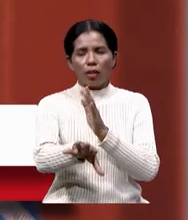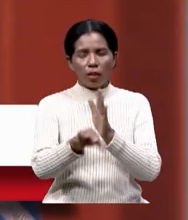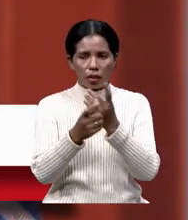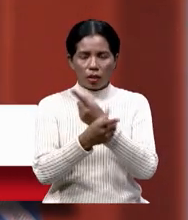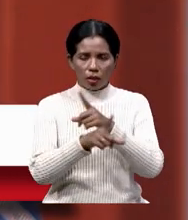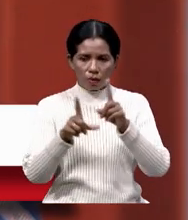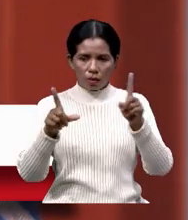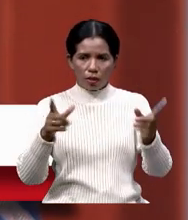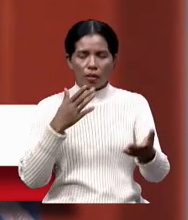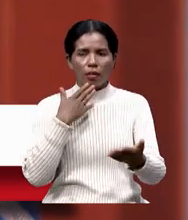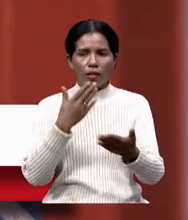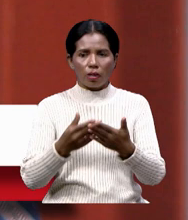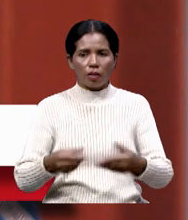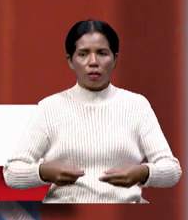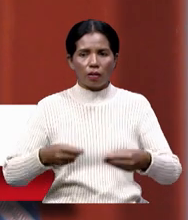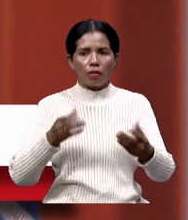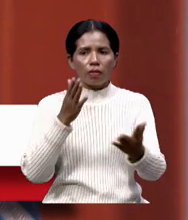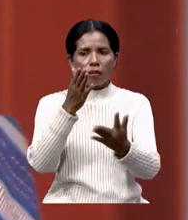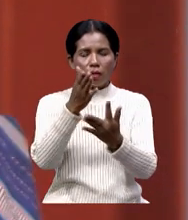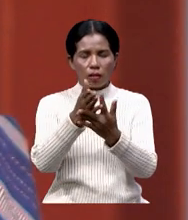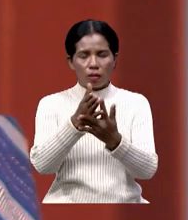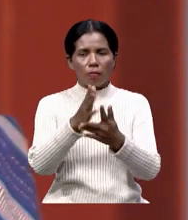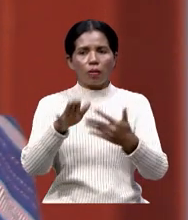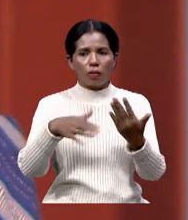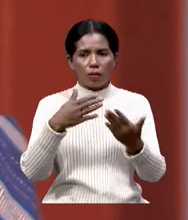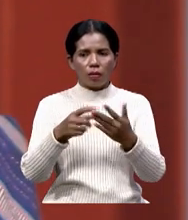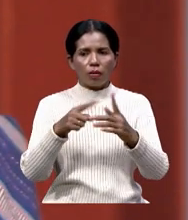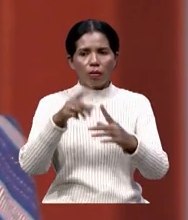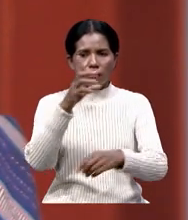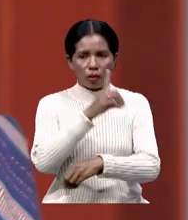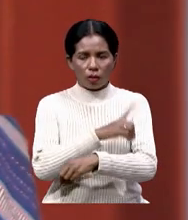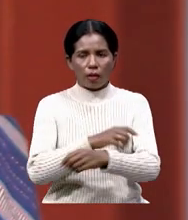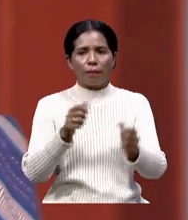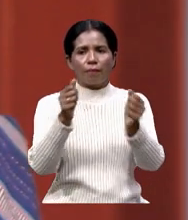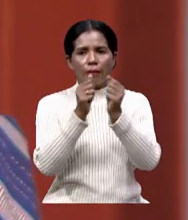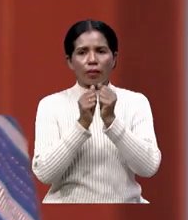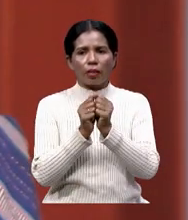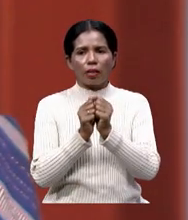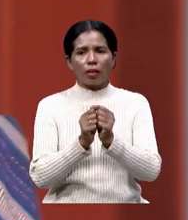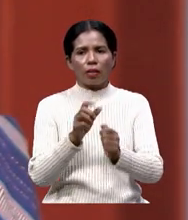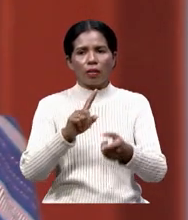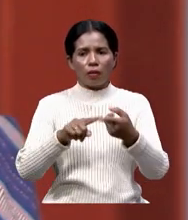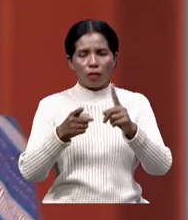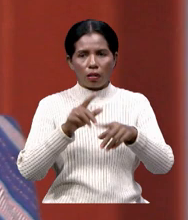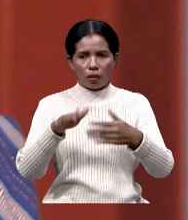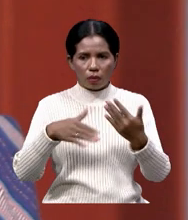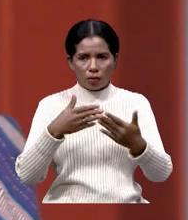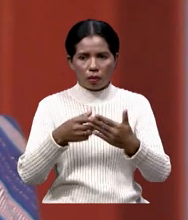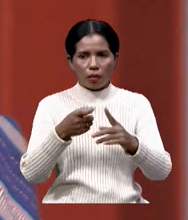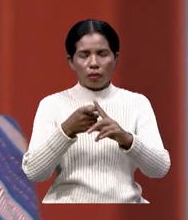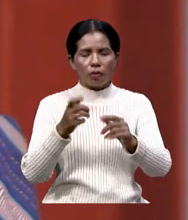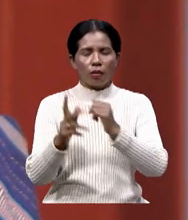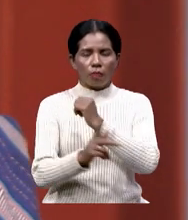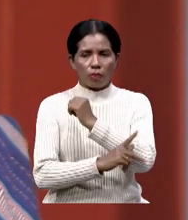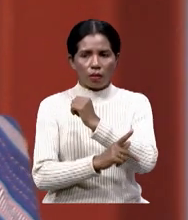bema libre ko di hetan asis bo toto na uni lorong mo sa boto malu sir boto kusi Portugal na